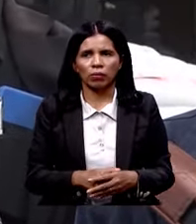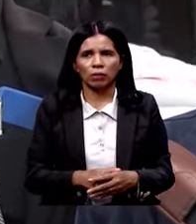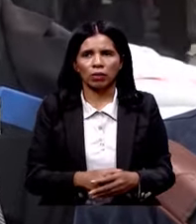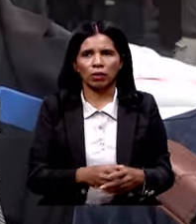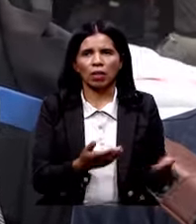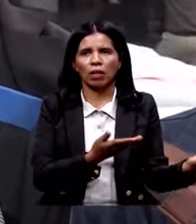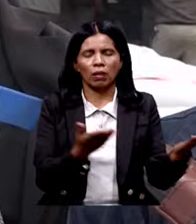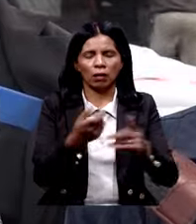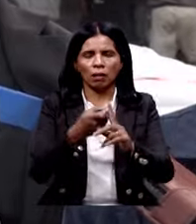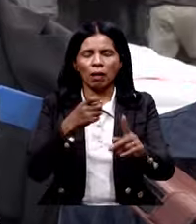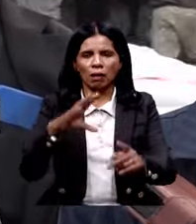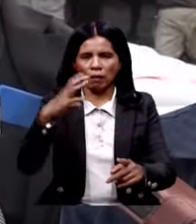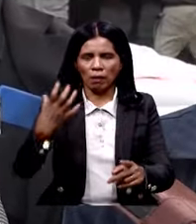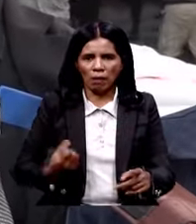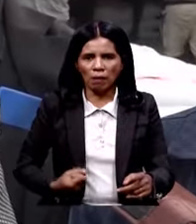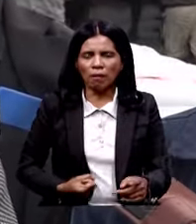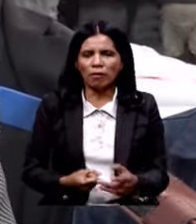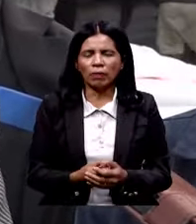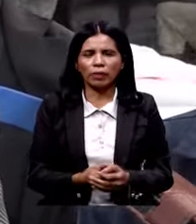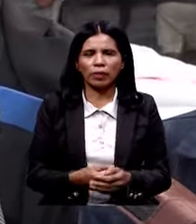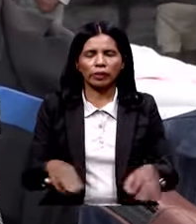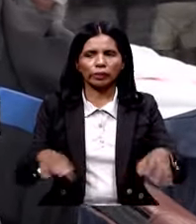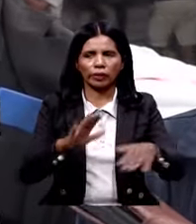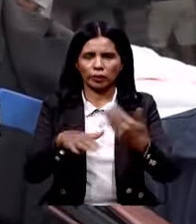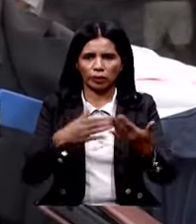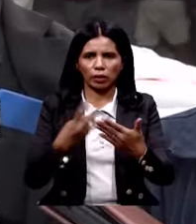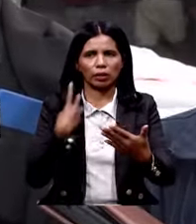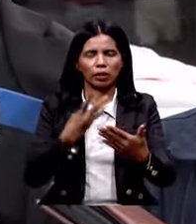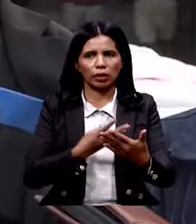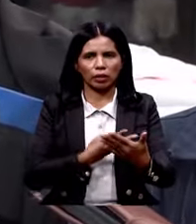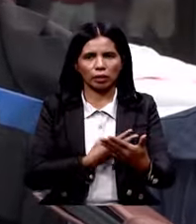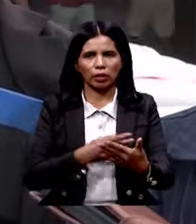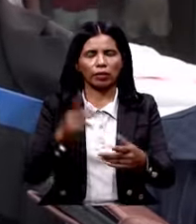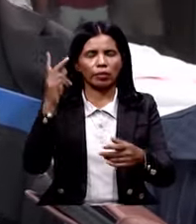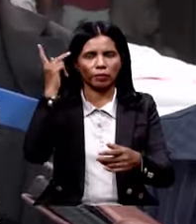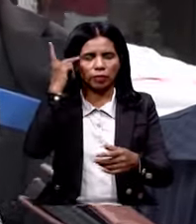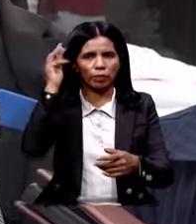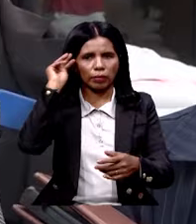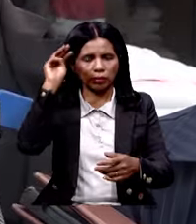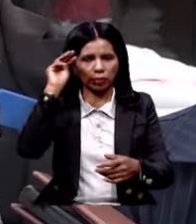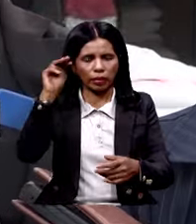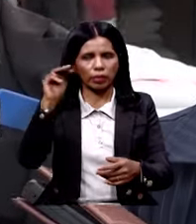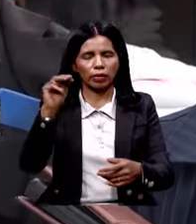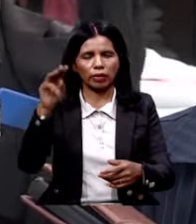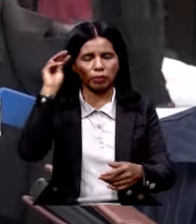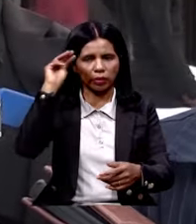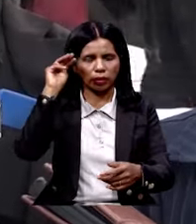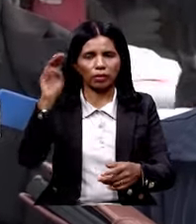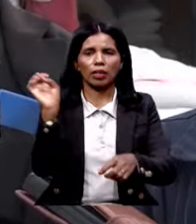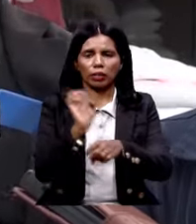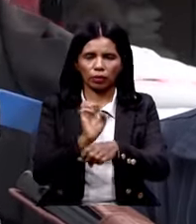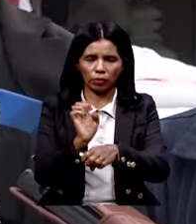importa o Cambódia, que serviço será nevoto, e tenha excelência vice-primeiro-ministro, no nosso ministro coordenador assuntos